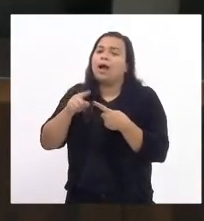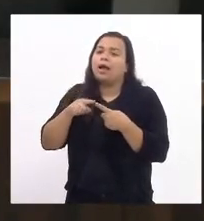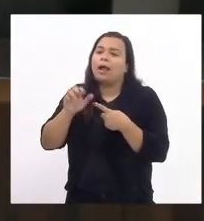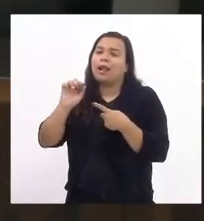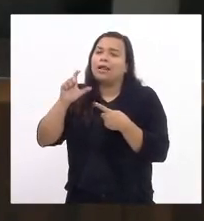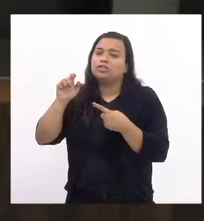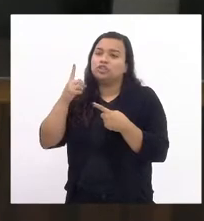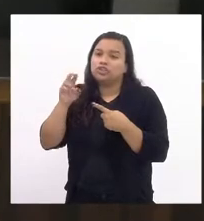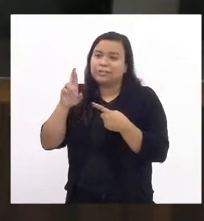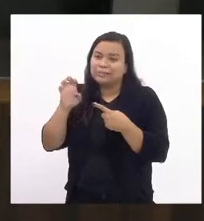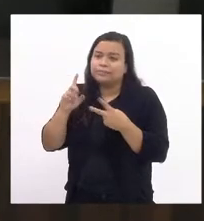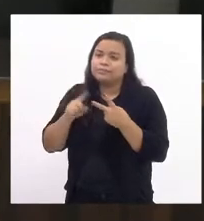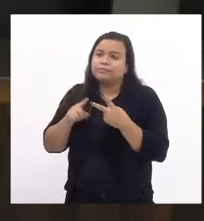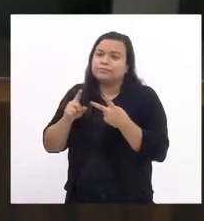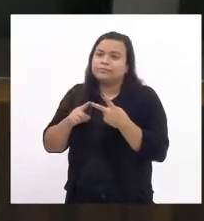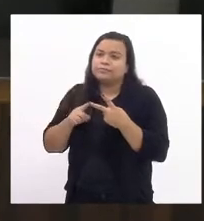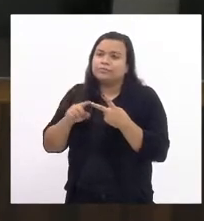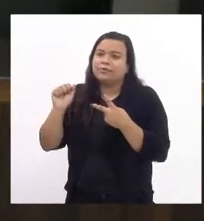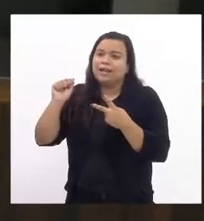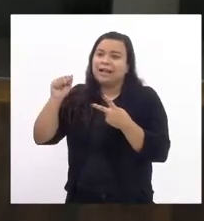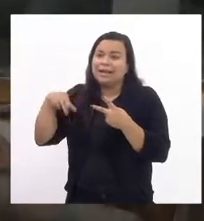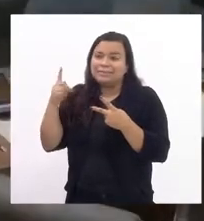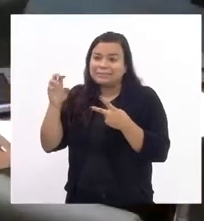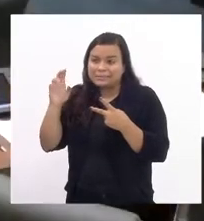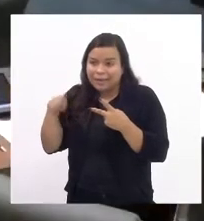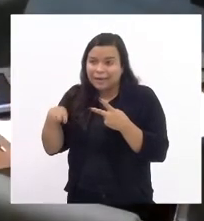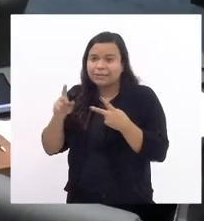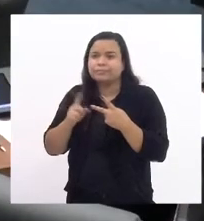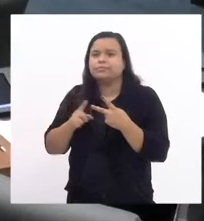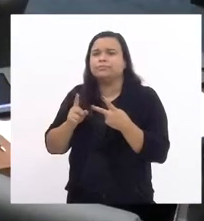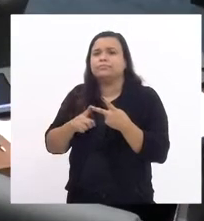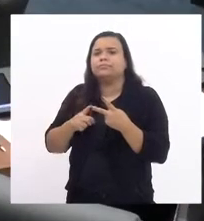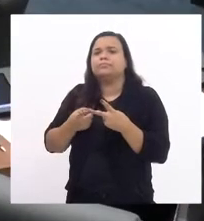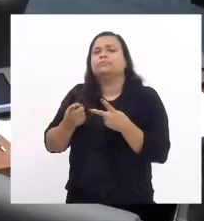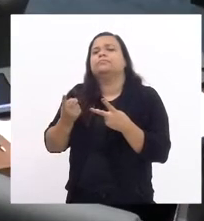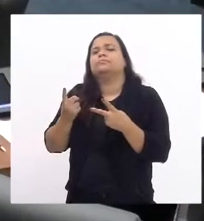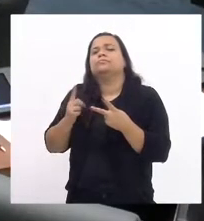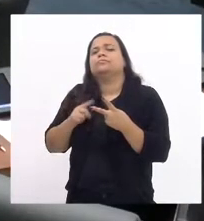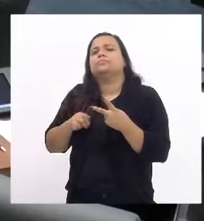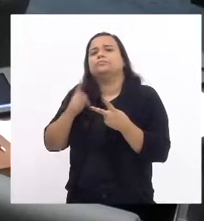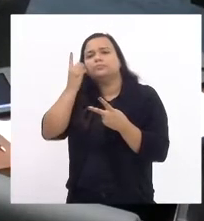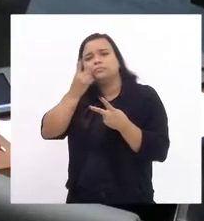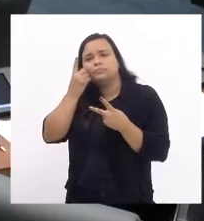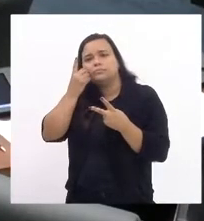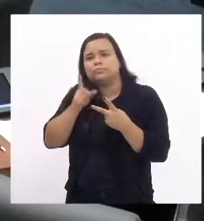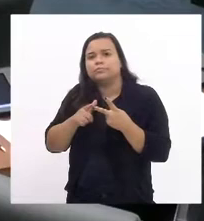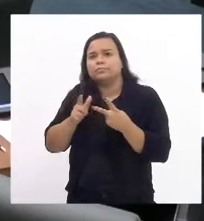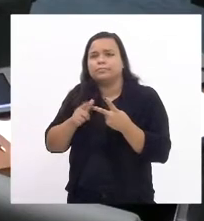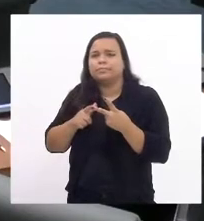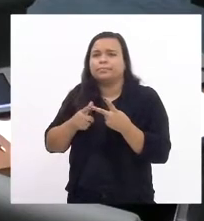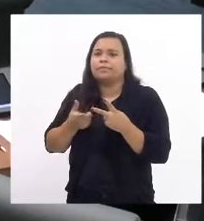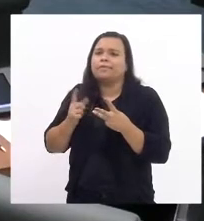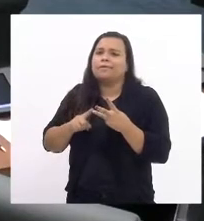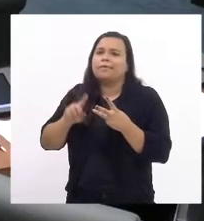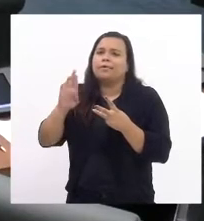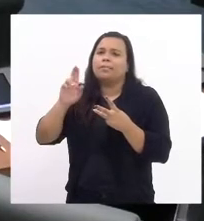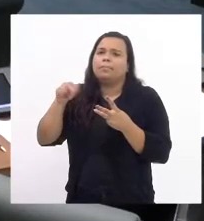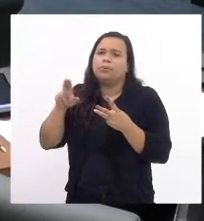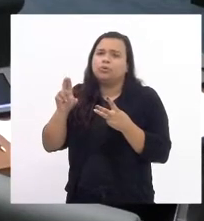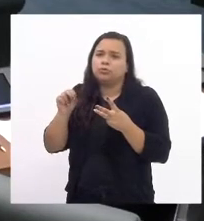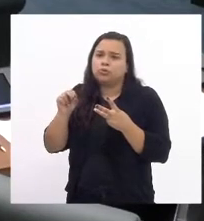Knoploch. Deputado André Correia. Deputado André Correia. Deputado Bruno